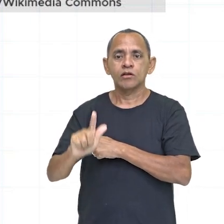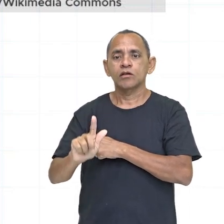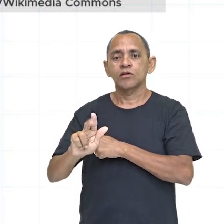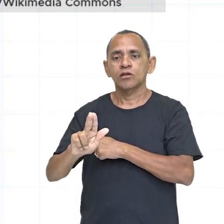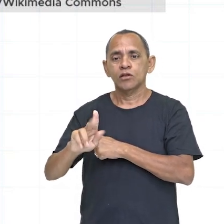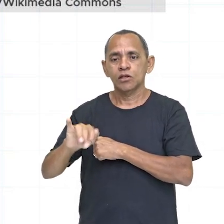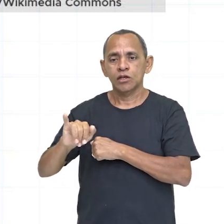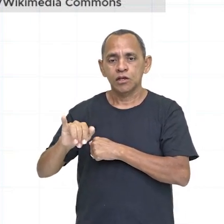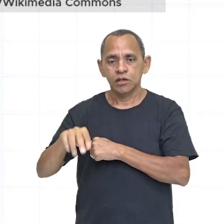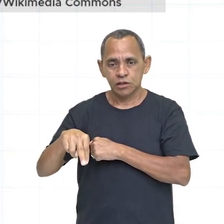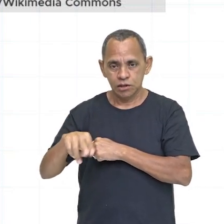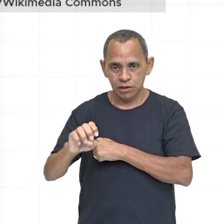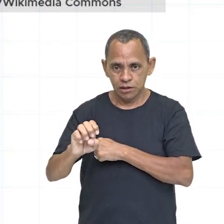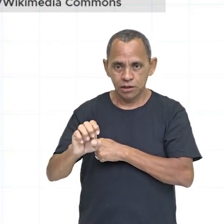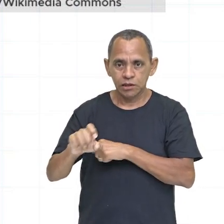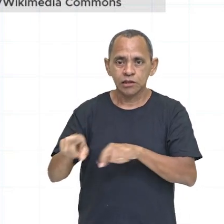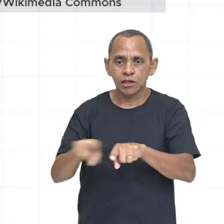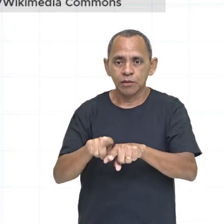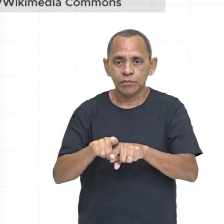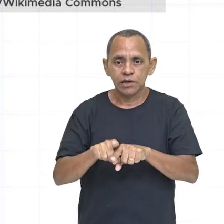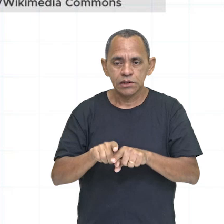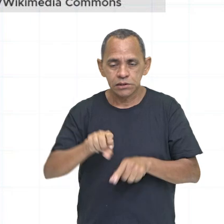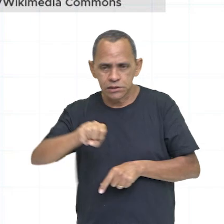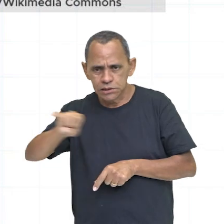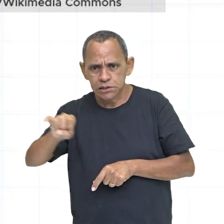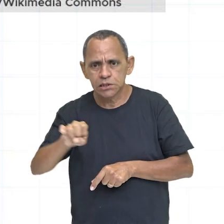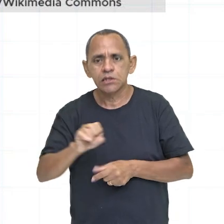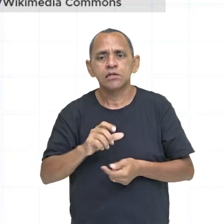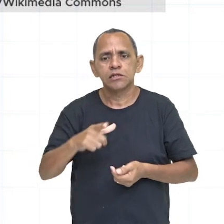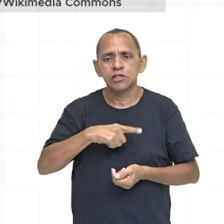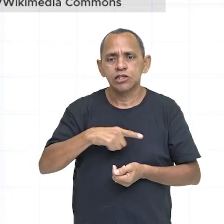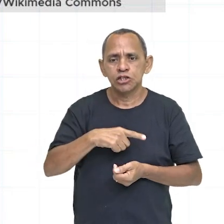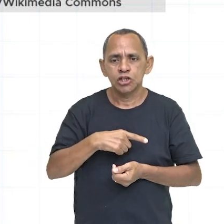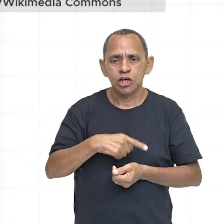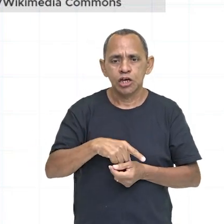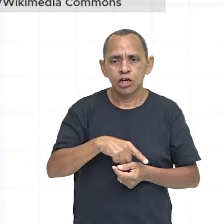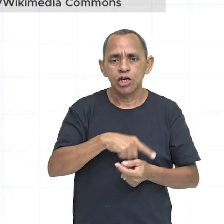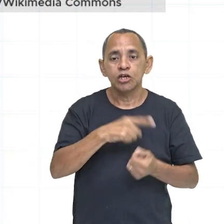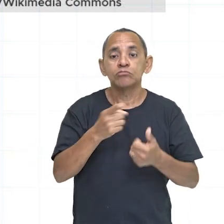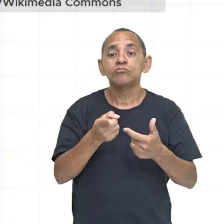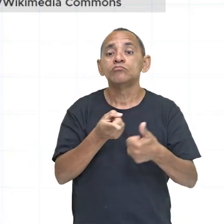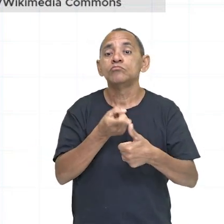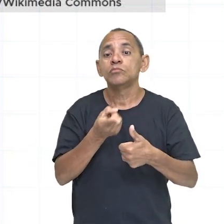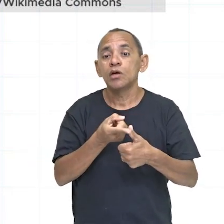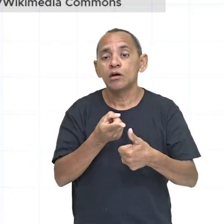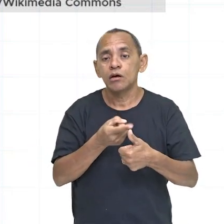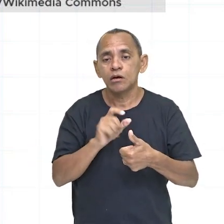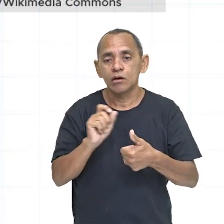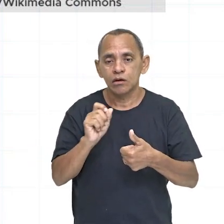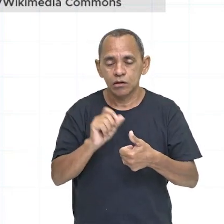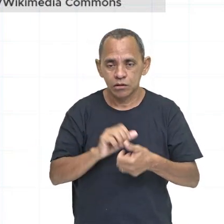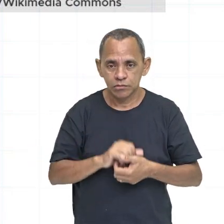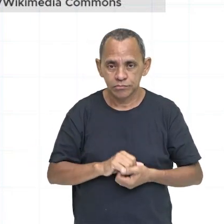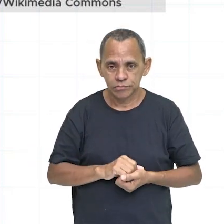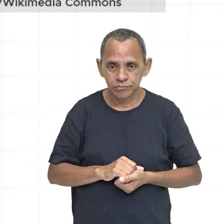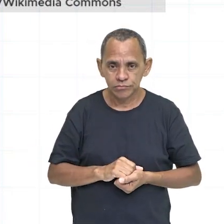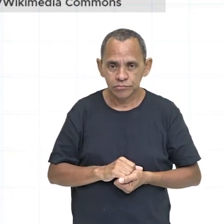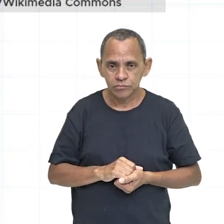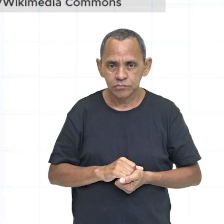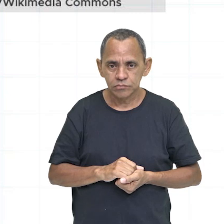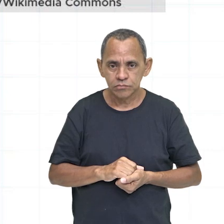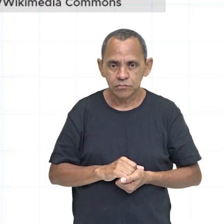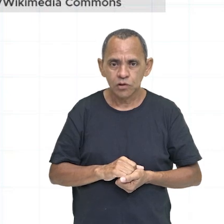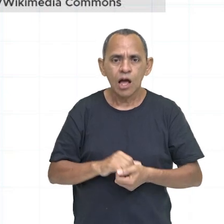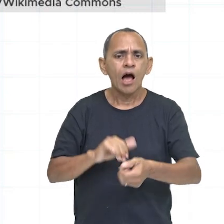Se eu pego esta primeira parte aqui, ok? Essa primeira parte, eu lhe pergunto, quando que